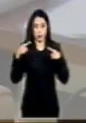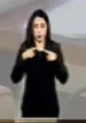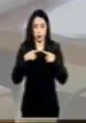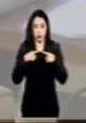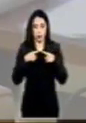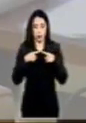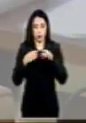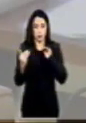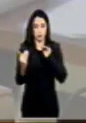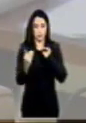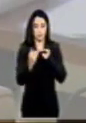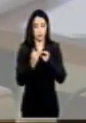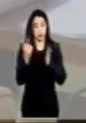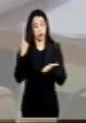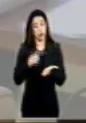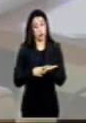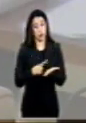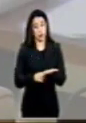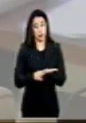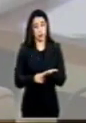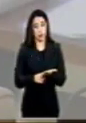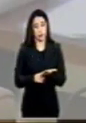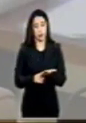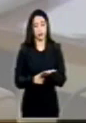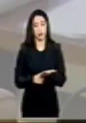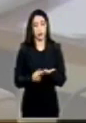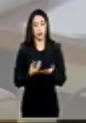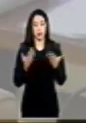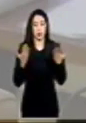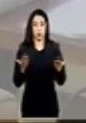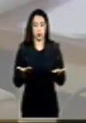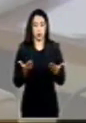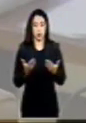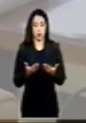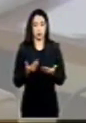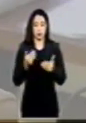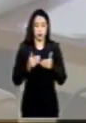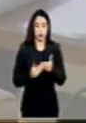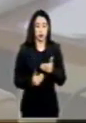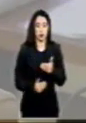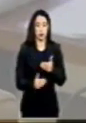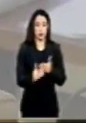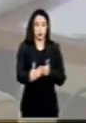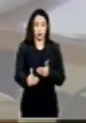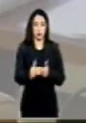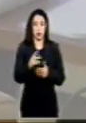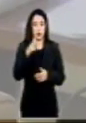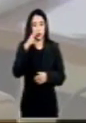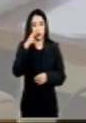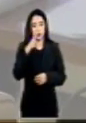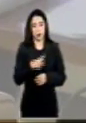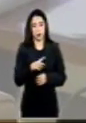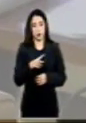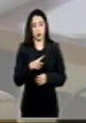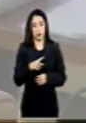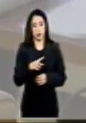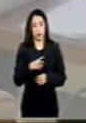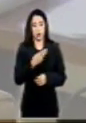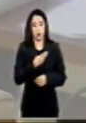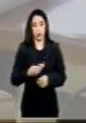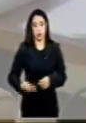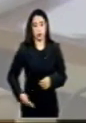caso, comprometer a eficácia da medida, e assim prosseguia o saudoso ministro